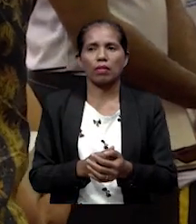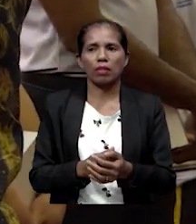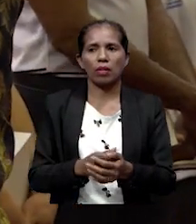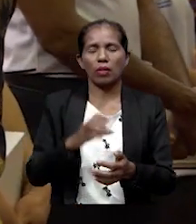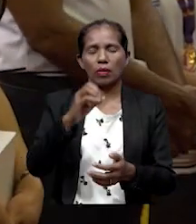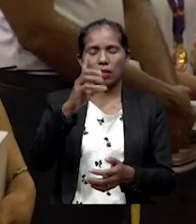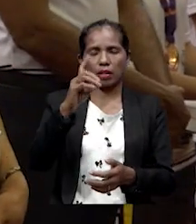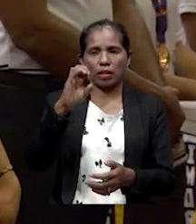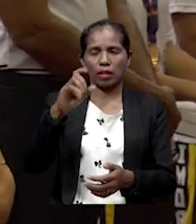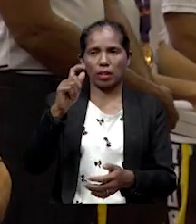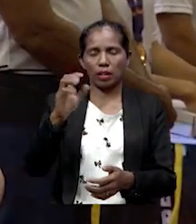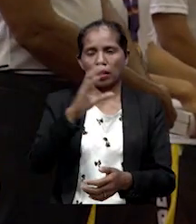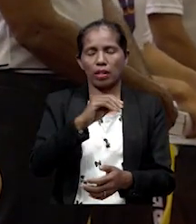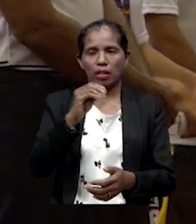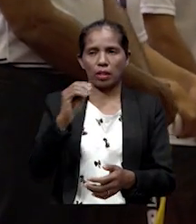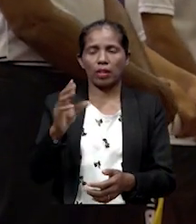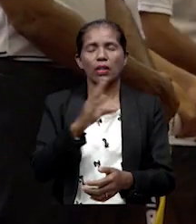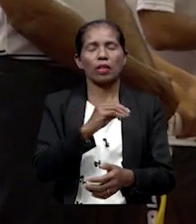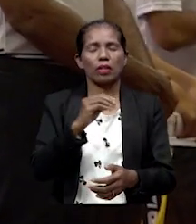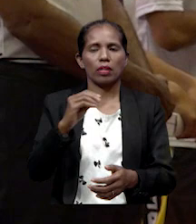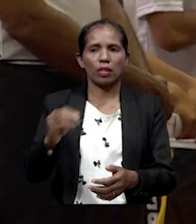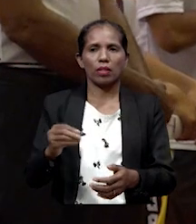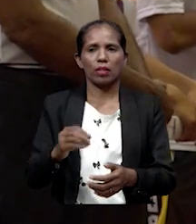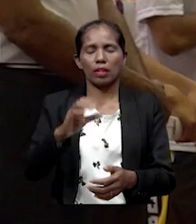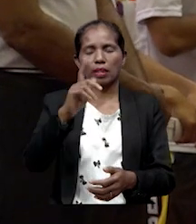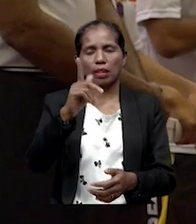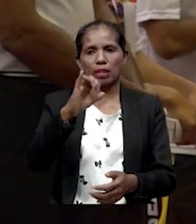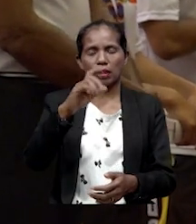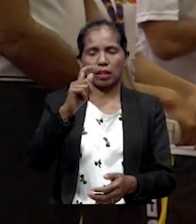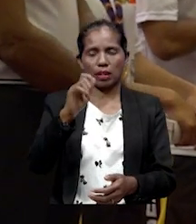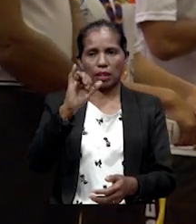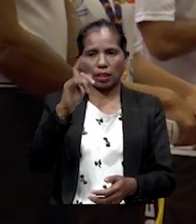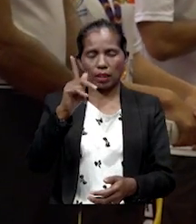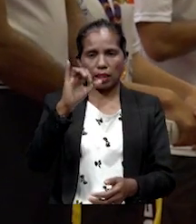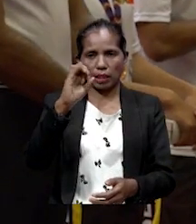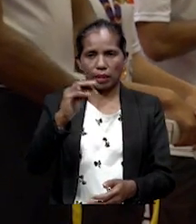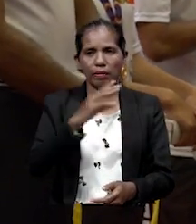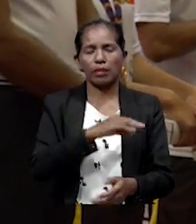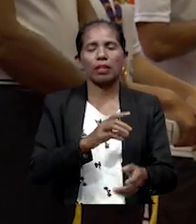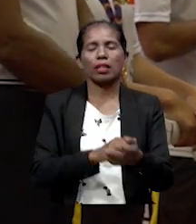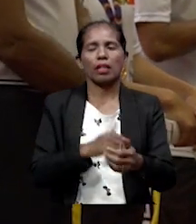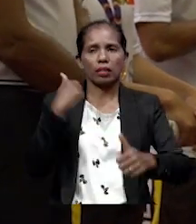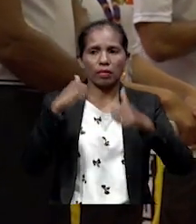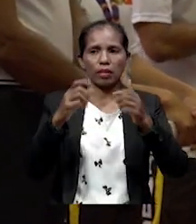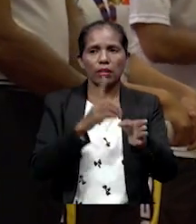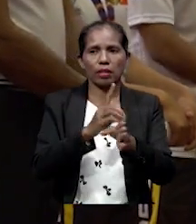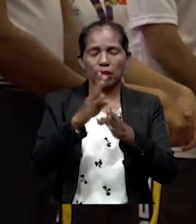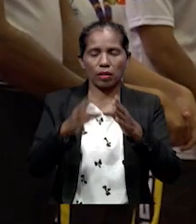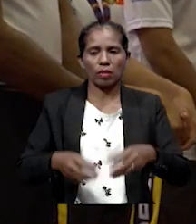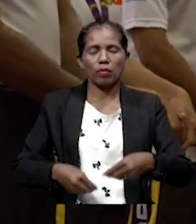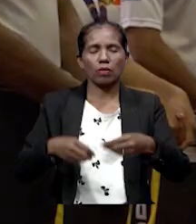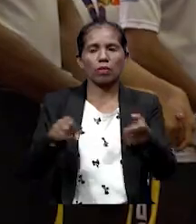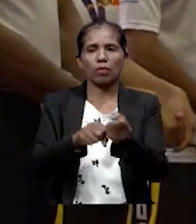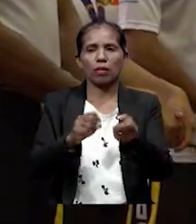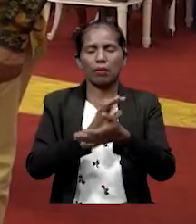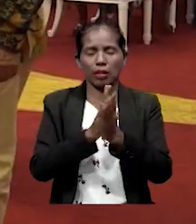Odete Belo, no taekwondo, nacionalidade Coreia, Kitai Kim. Tambale usa atividade desportiva, pele contribui para a meting